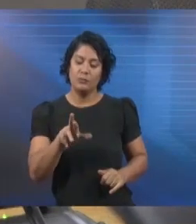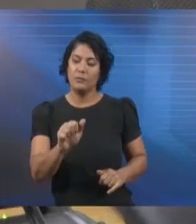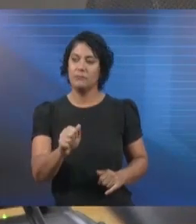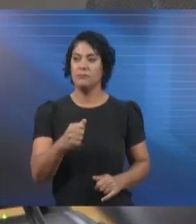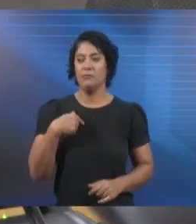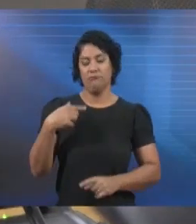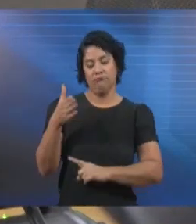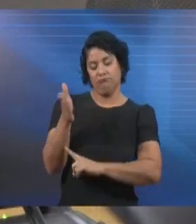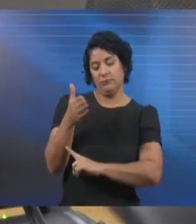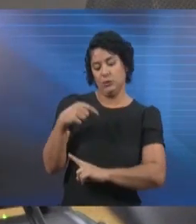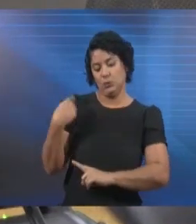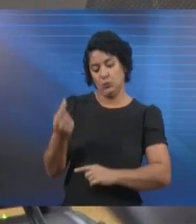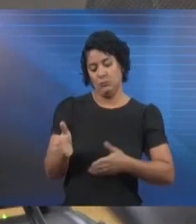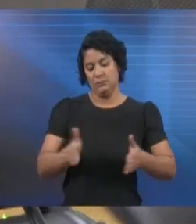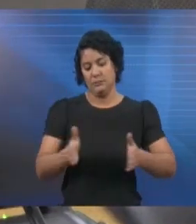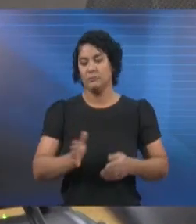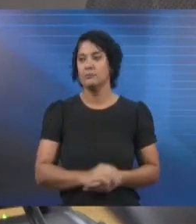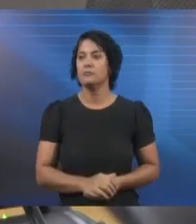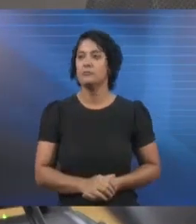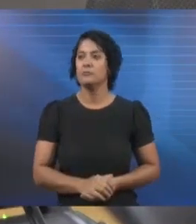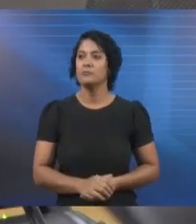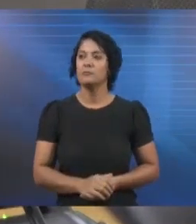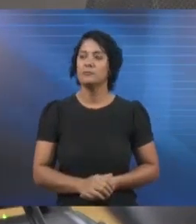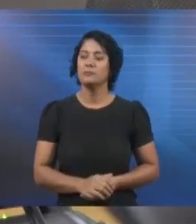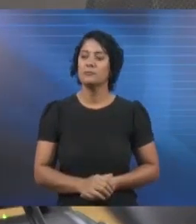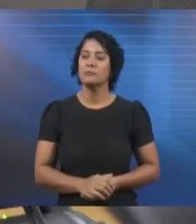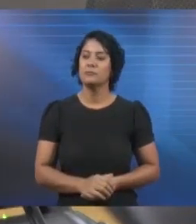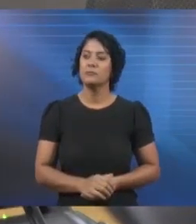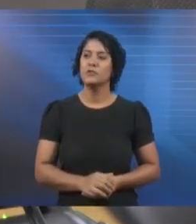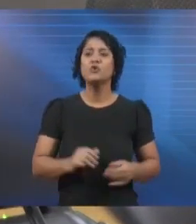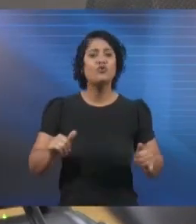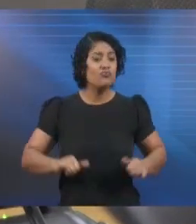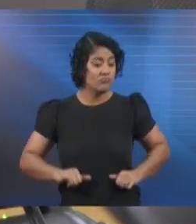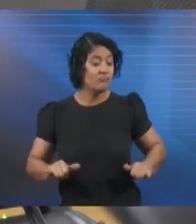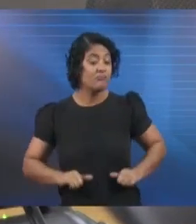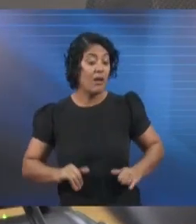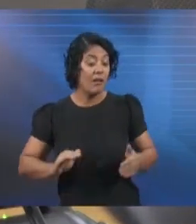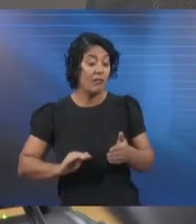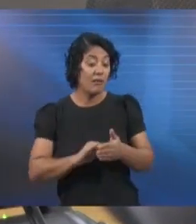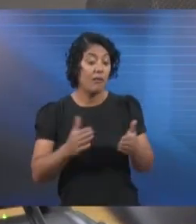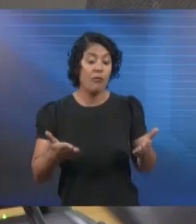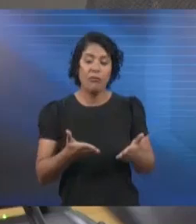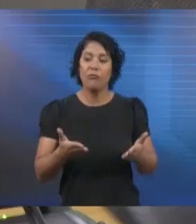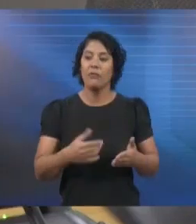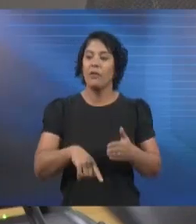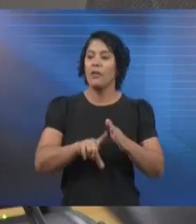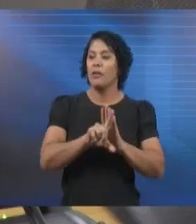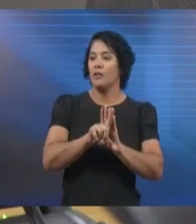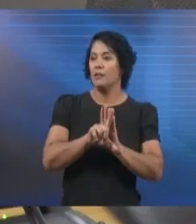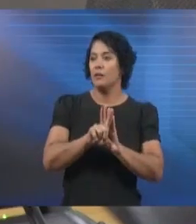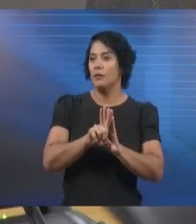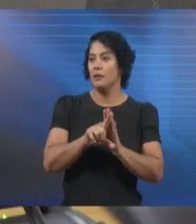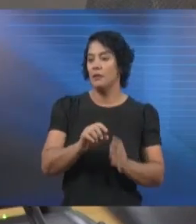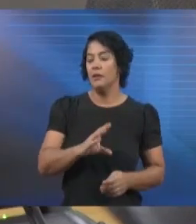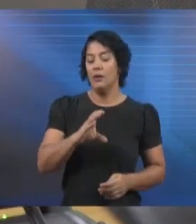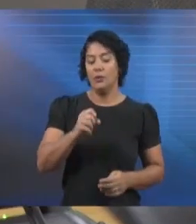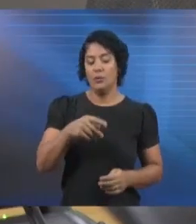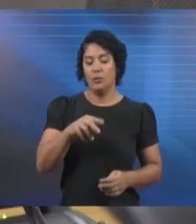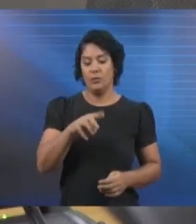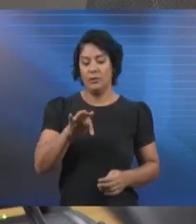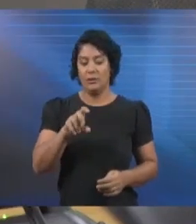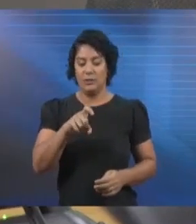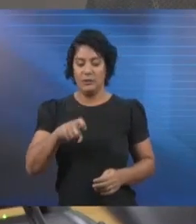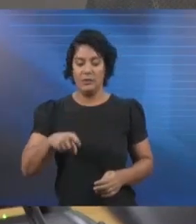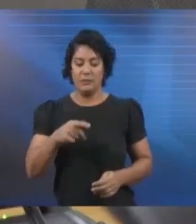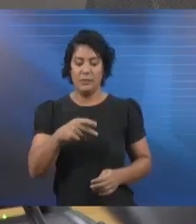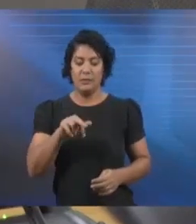bandeira do nosso mandato muito e sofre Até hoje ainda bem que a lei a lei cors Pereira que